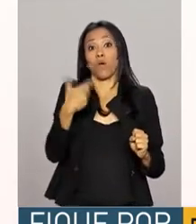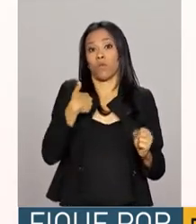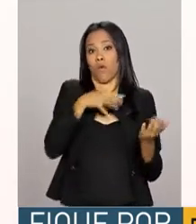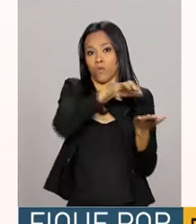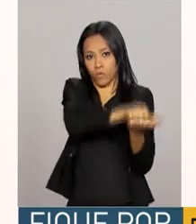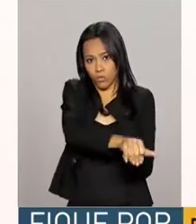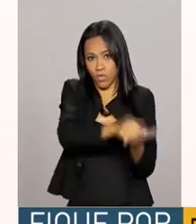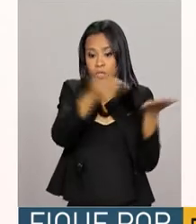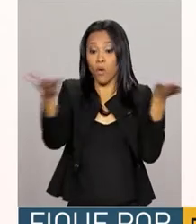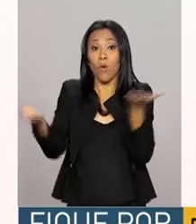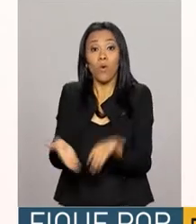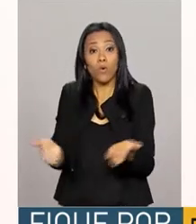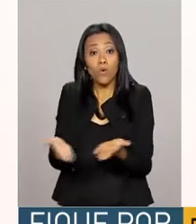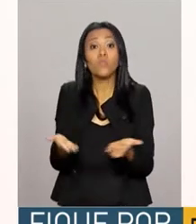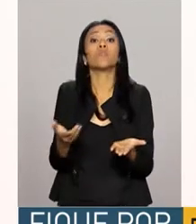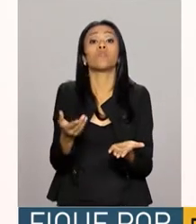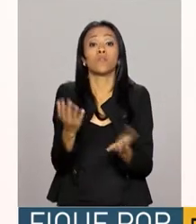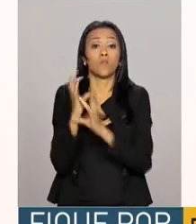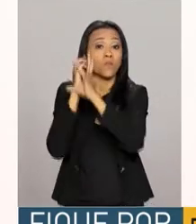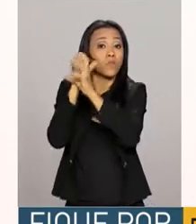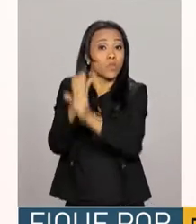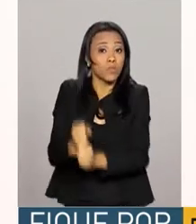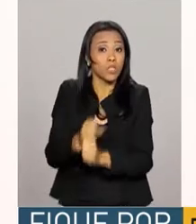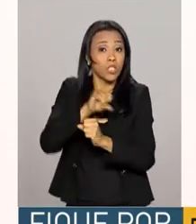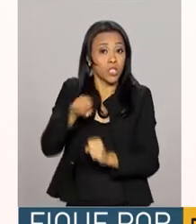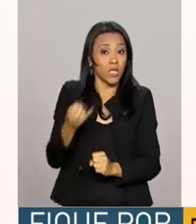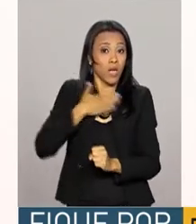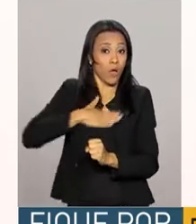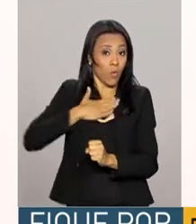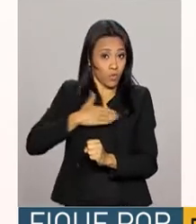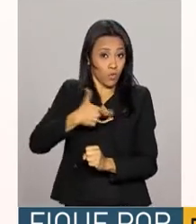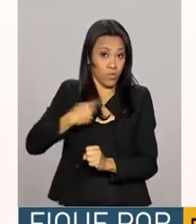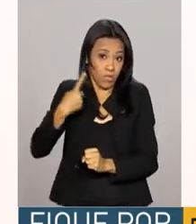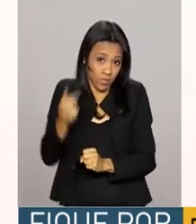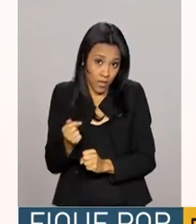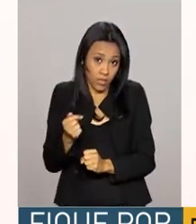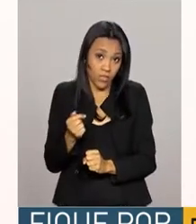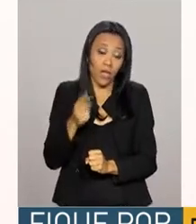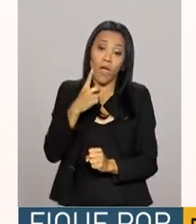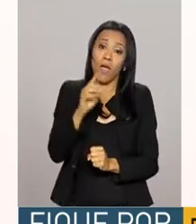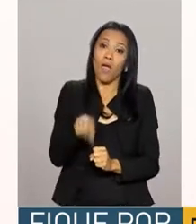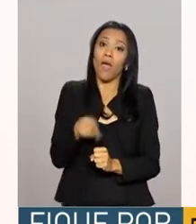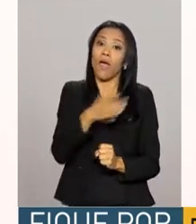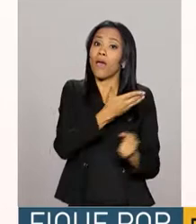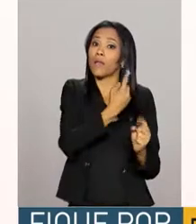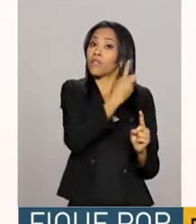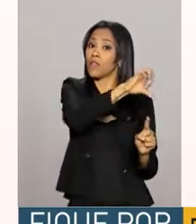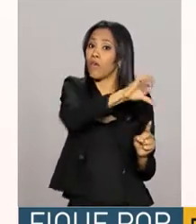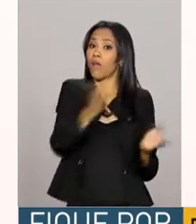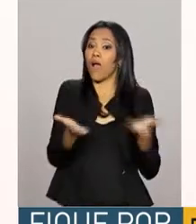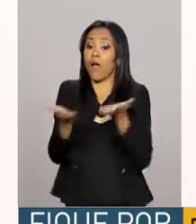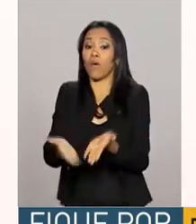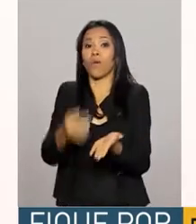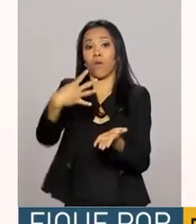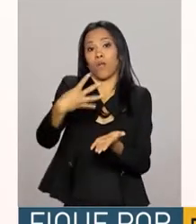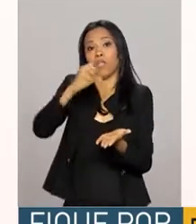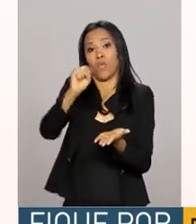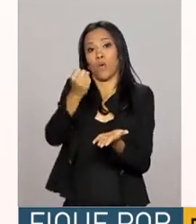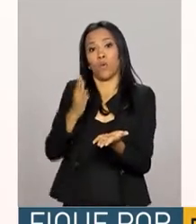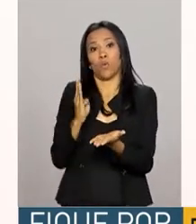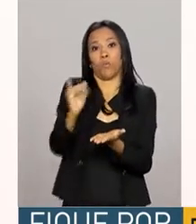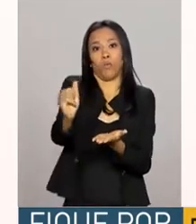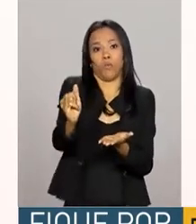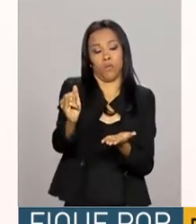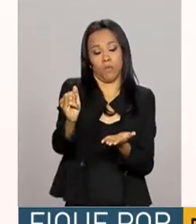hoje o acumulado janeiro-agosto 2017 era 19 passou a 48 bilhões